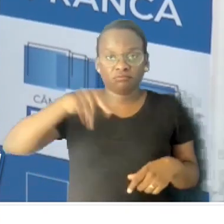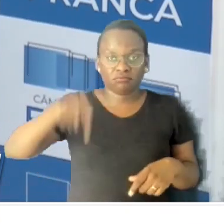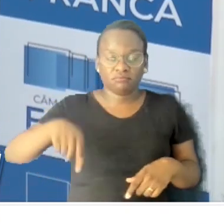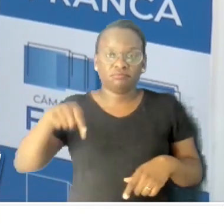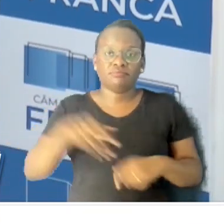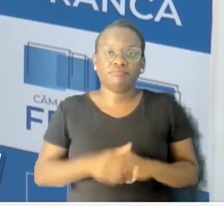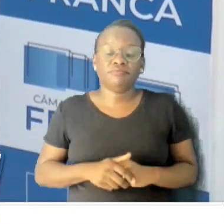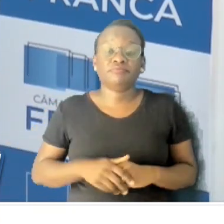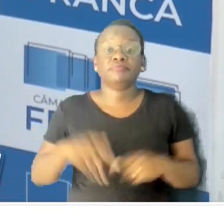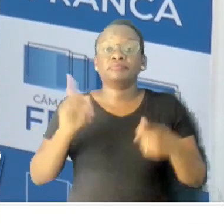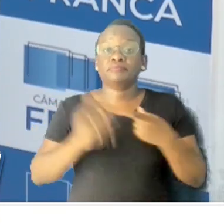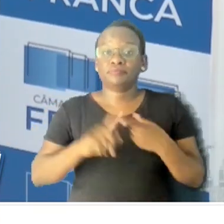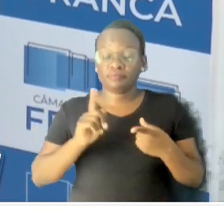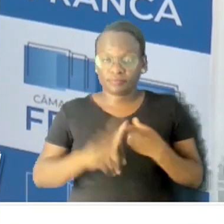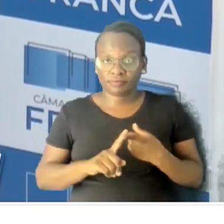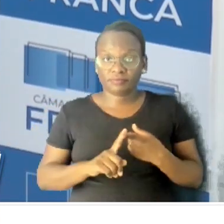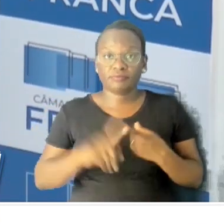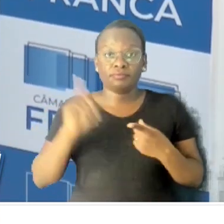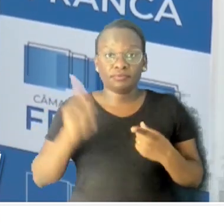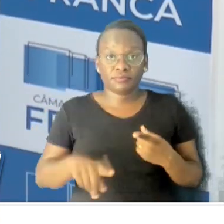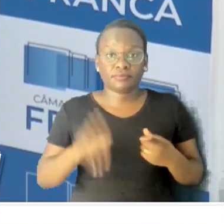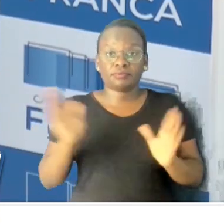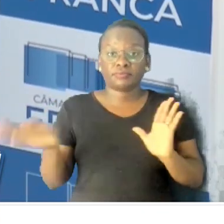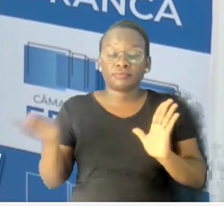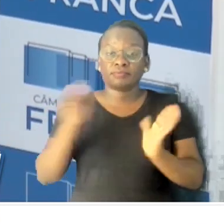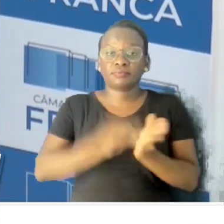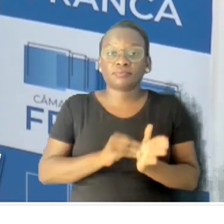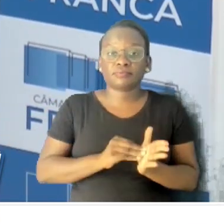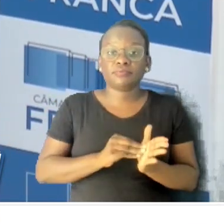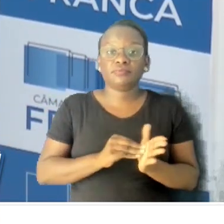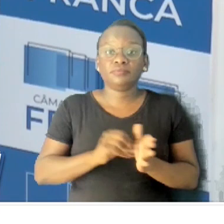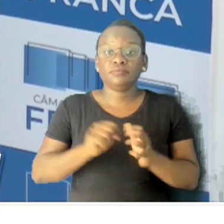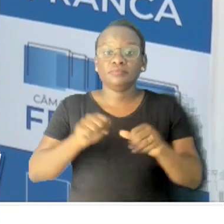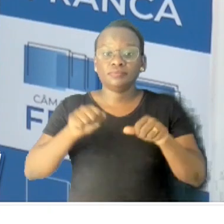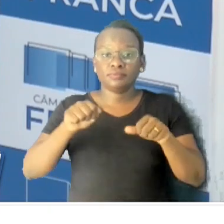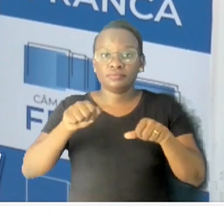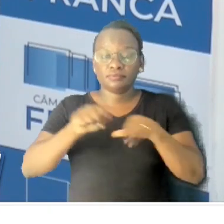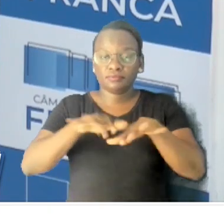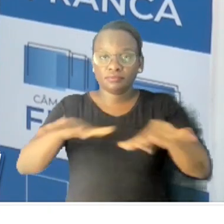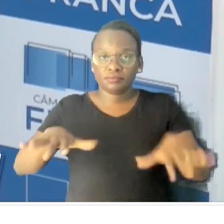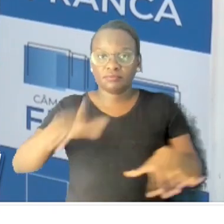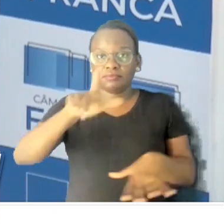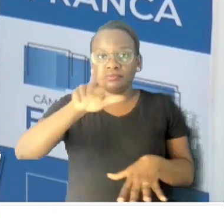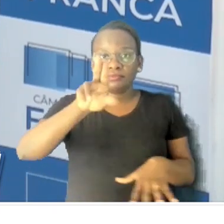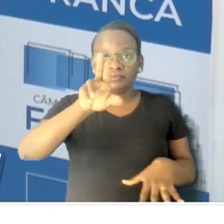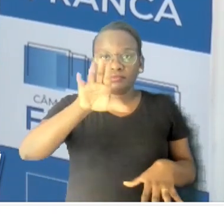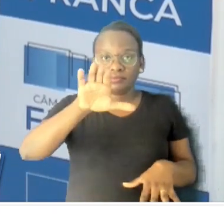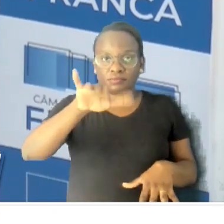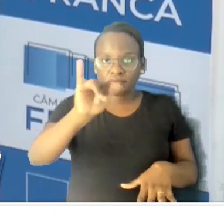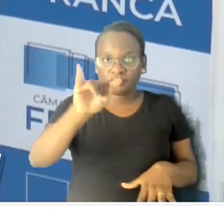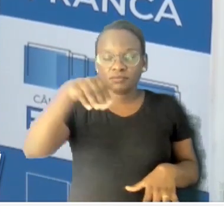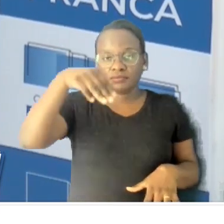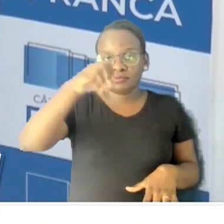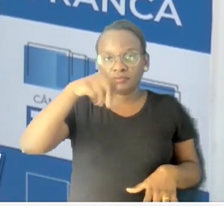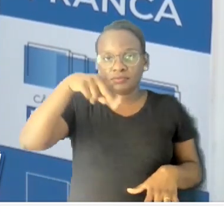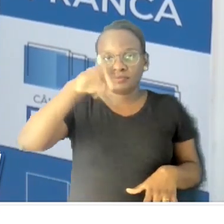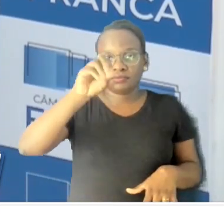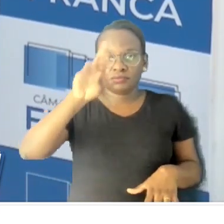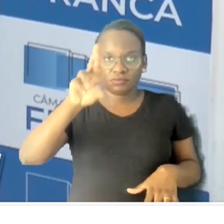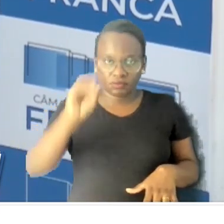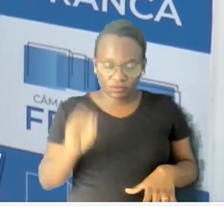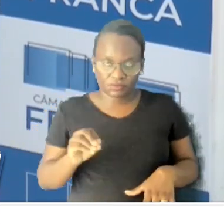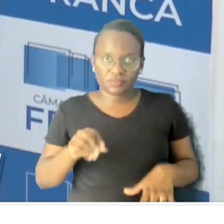primeiro é a instalação da rede Luci Montoro em nossa cidade. A rede Luci